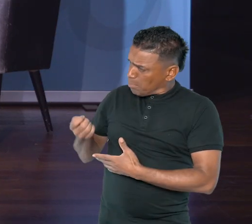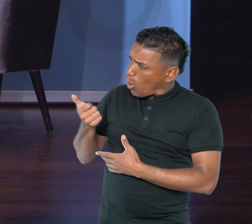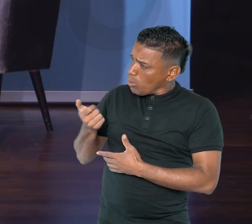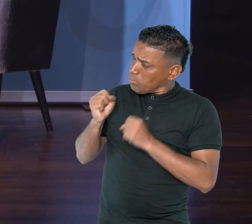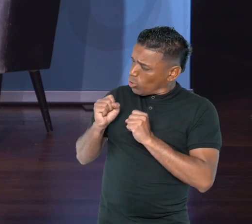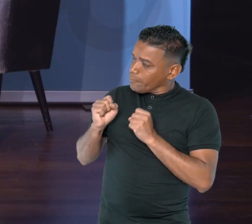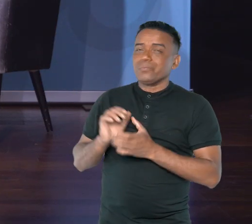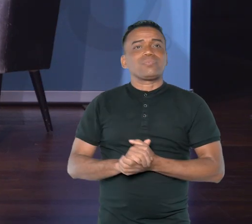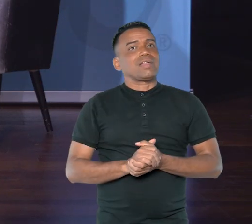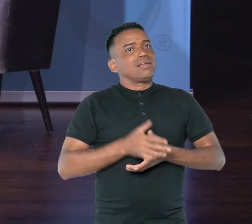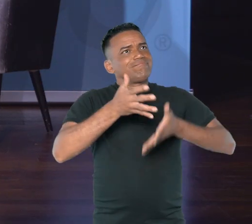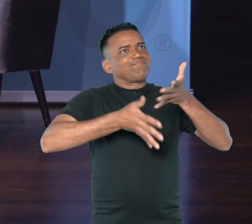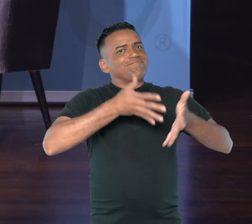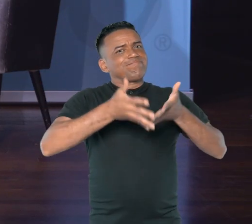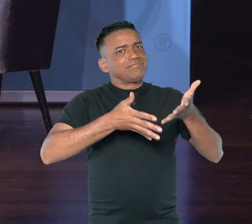Ele fala